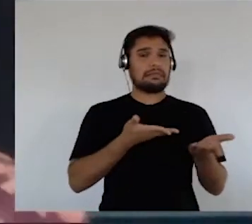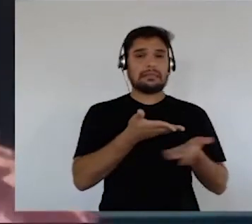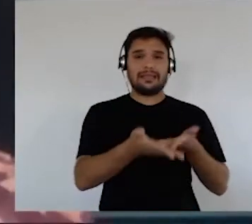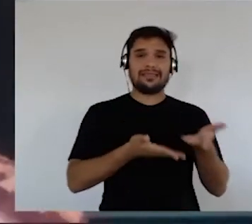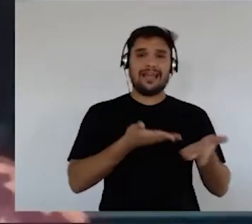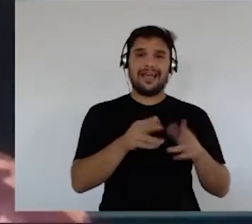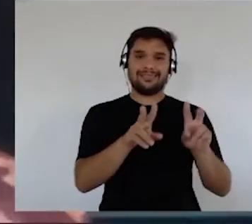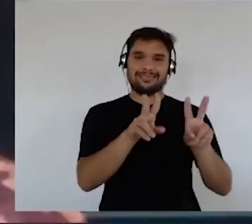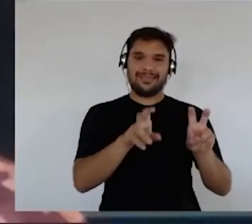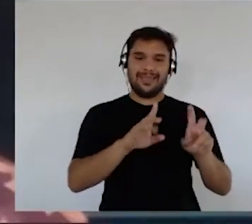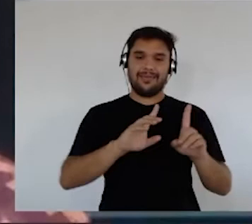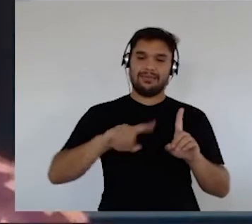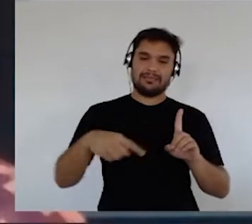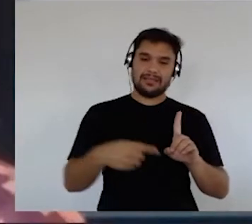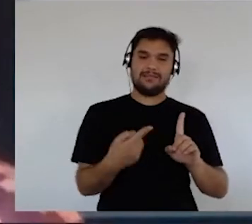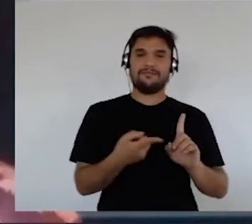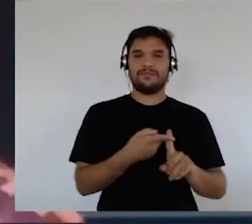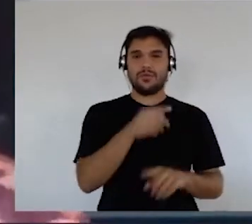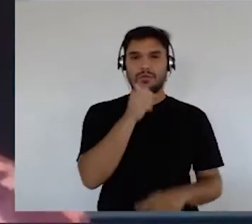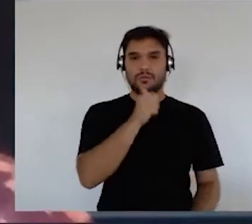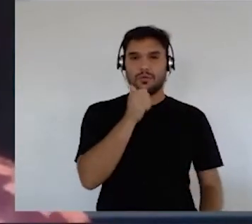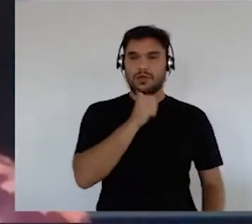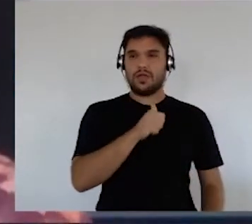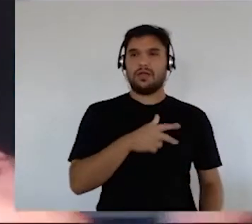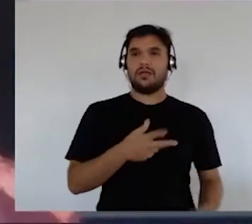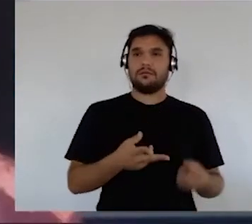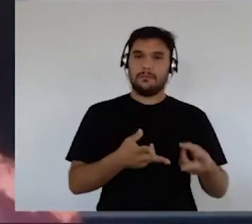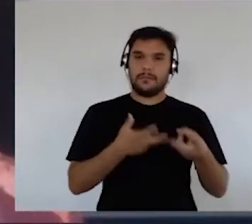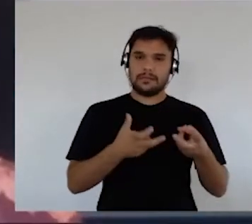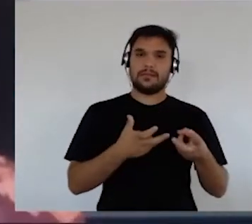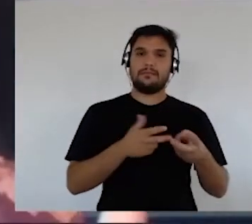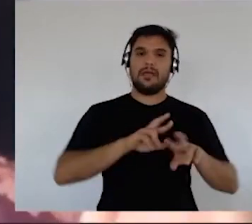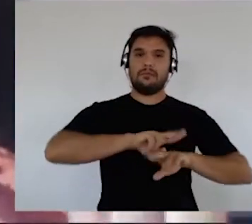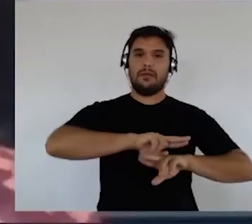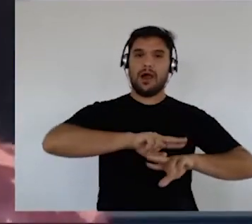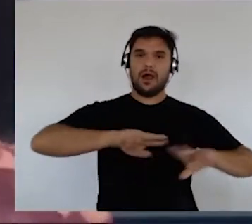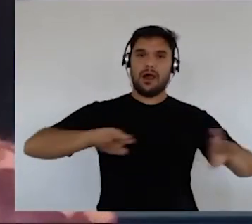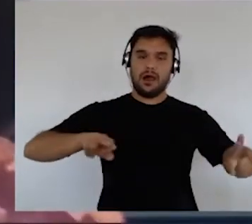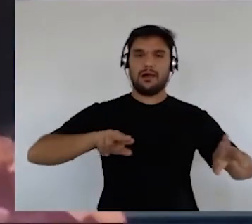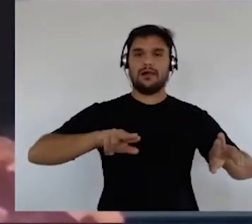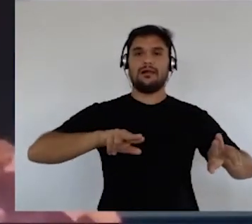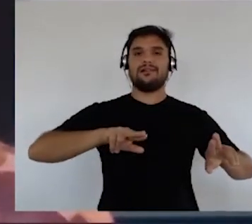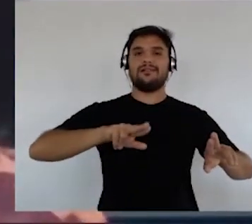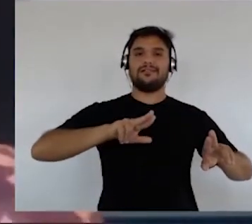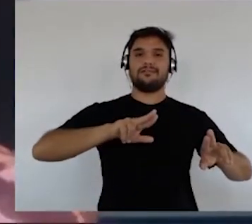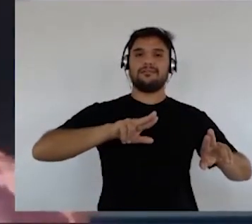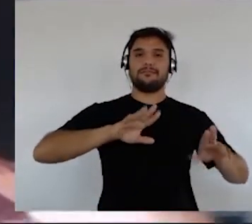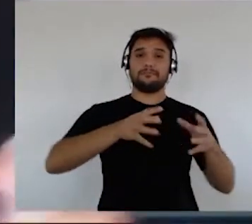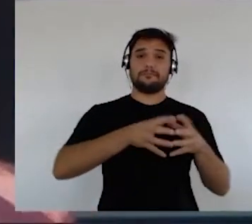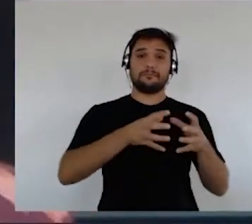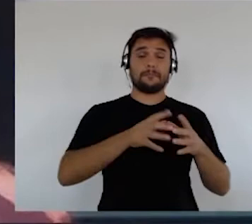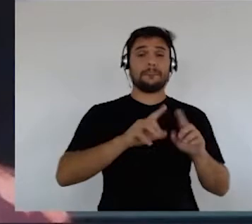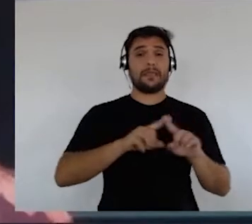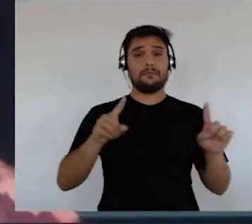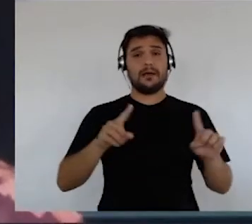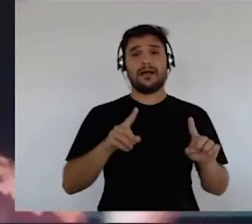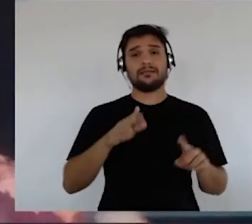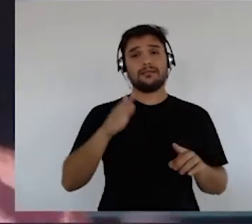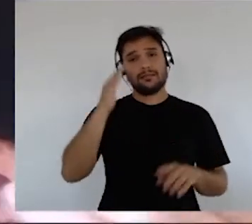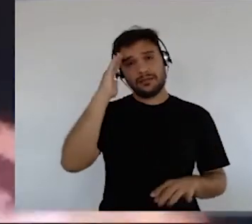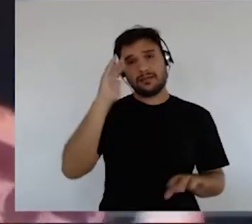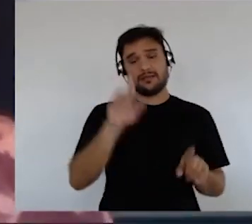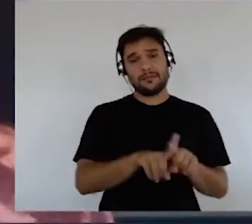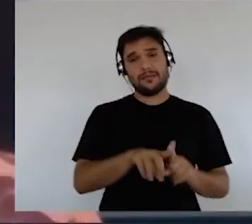dos temas e dos desafios das mulheres, a gente perceber essa multiplicidade, essa diversidade, mas a gente entender